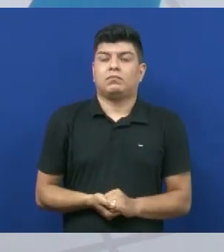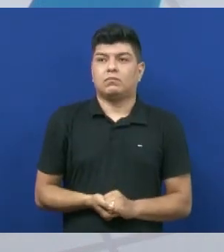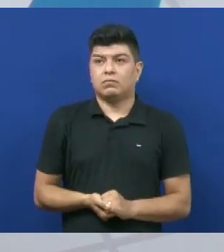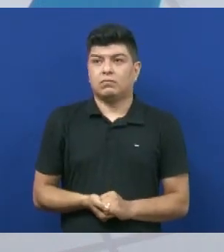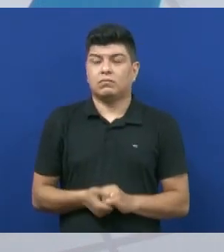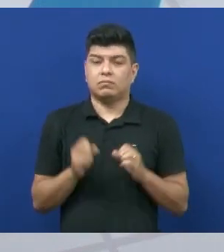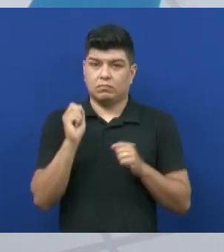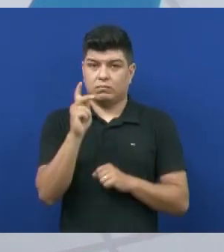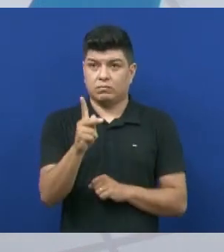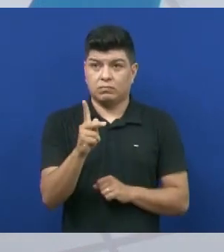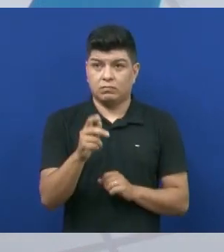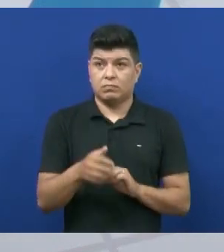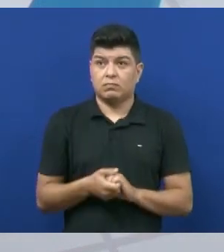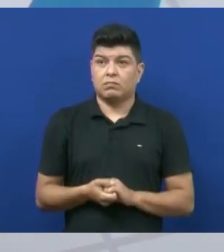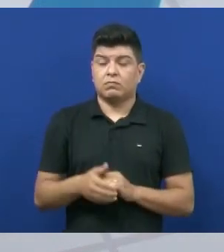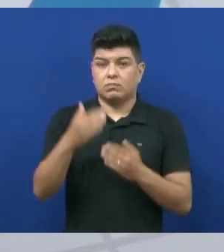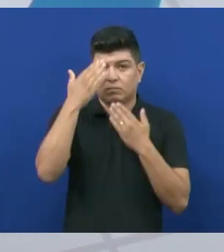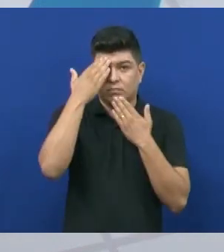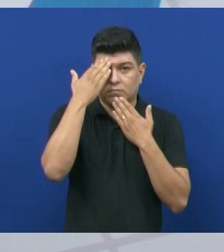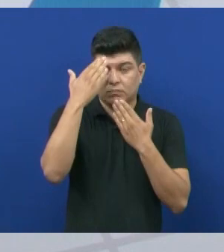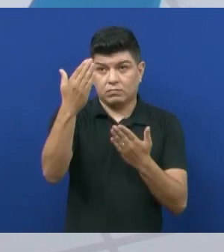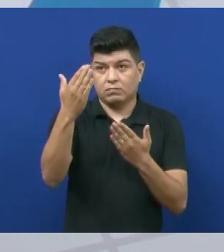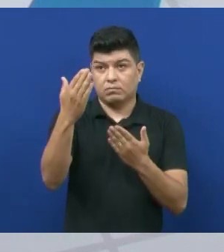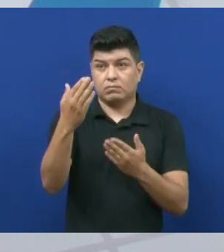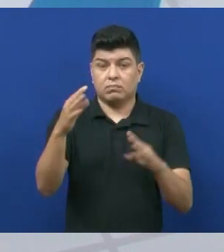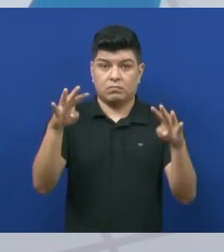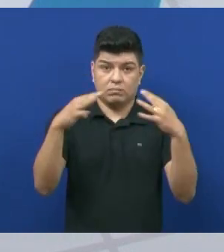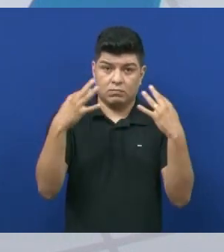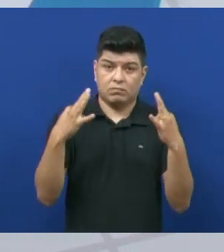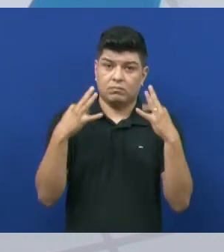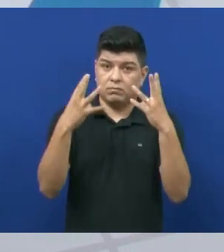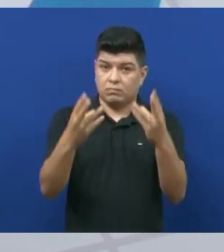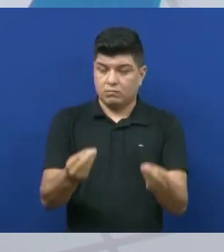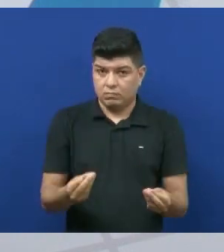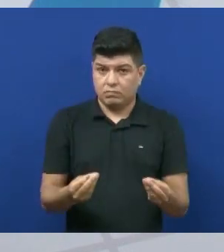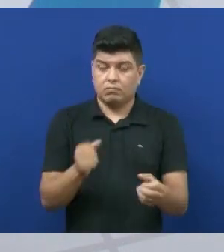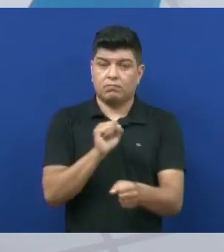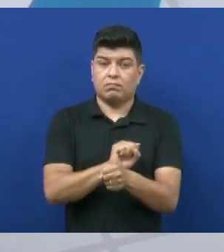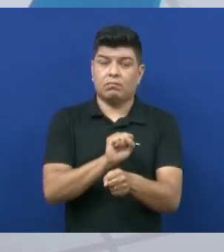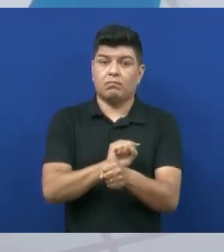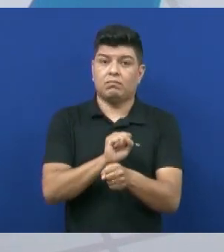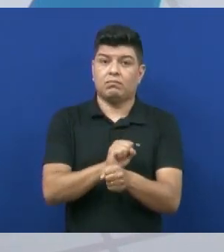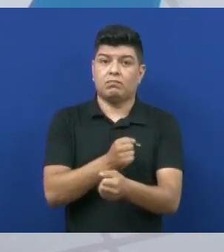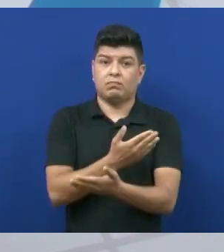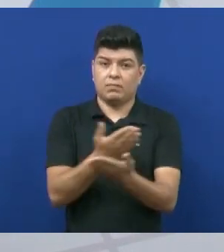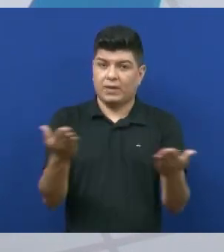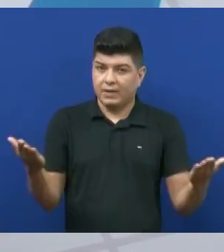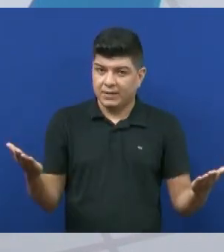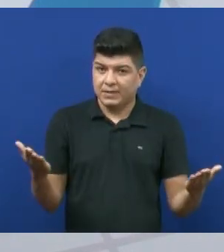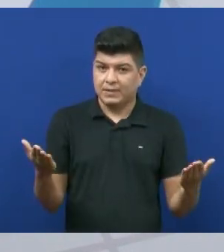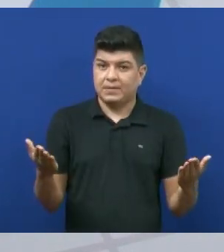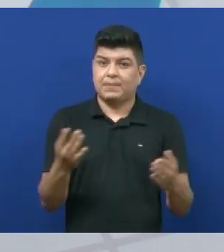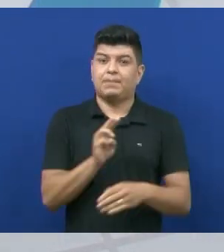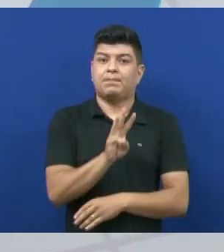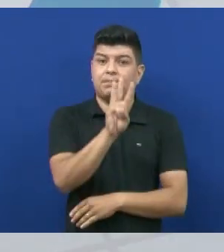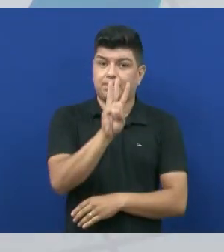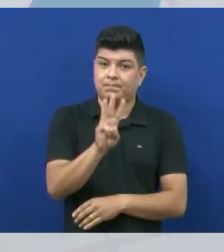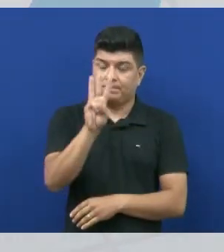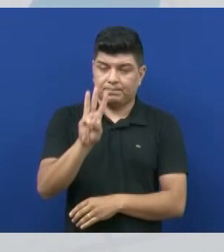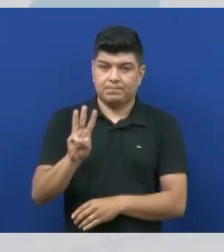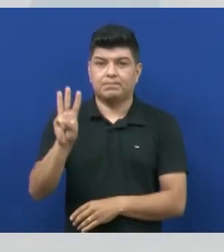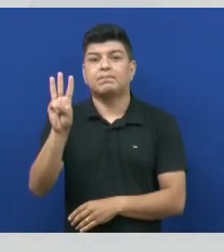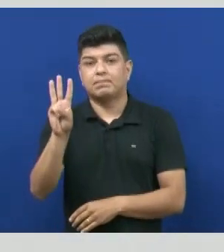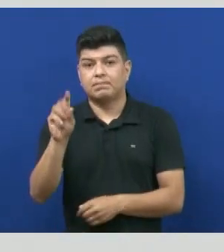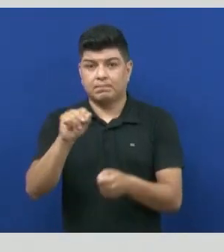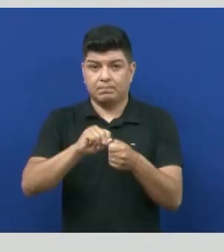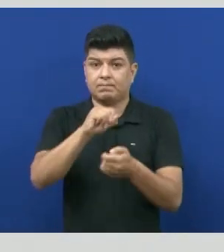injuntivo, ok? Eu agradeço a atenção de todos vocês e espero que vocês estejam lá na plataforma Eduque